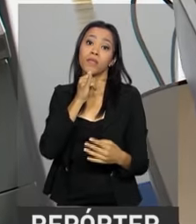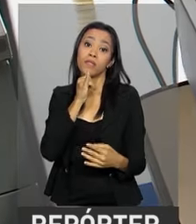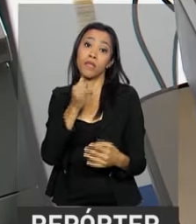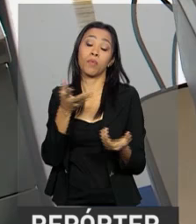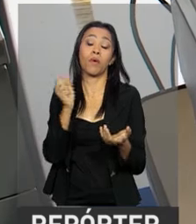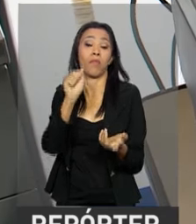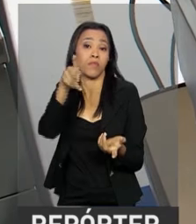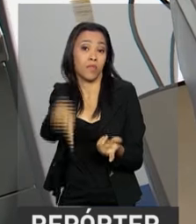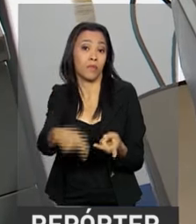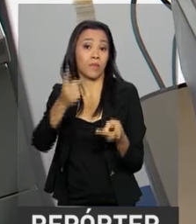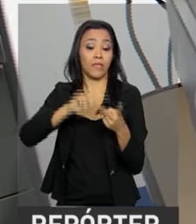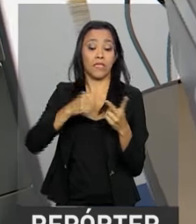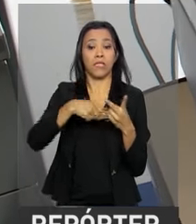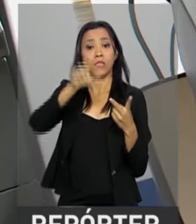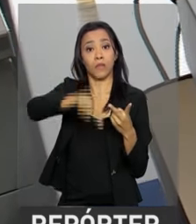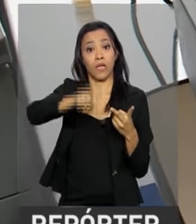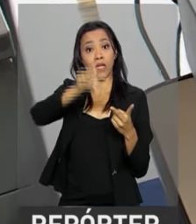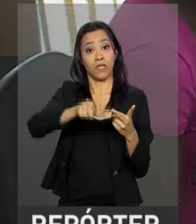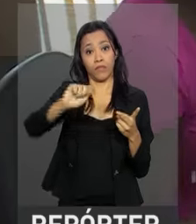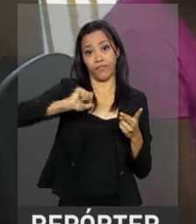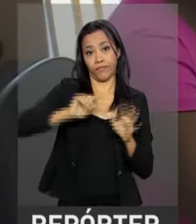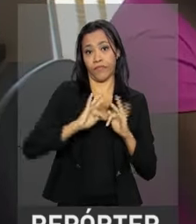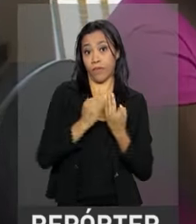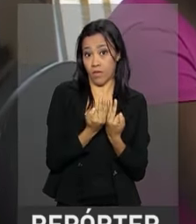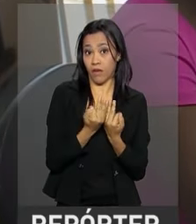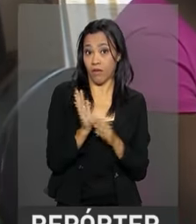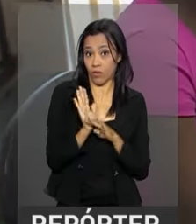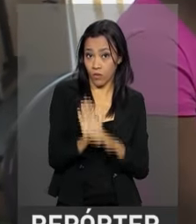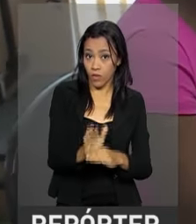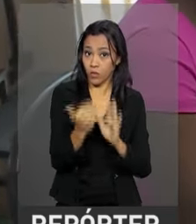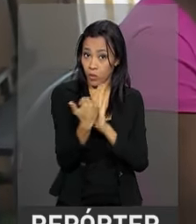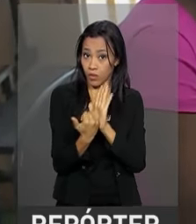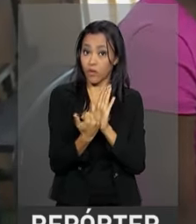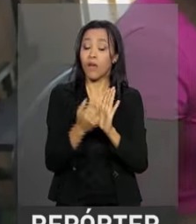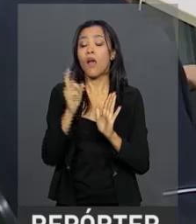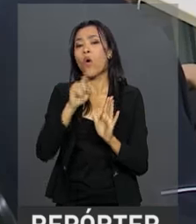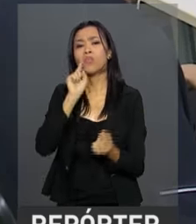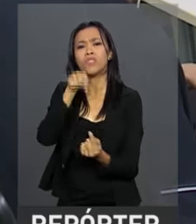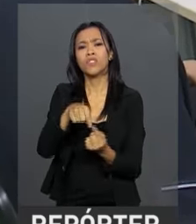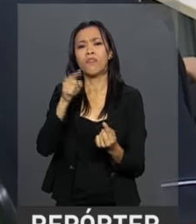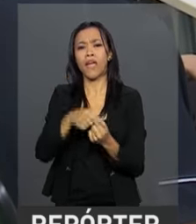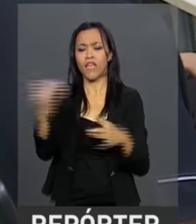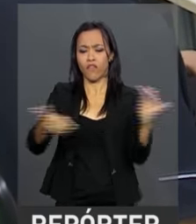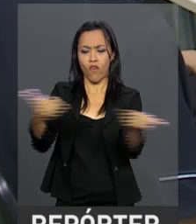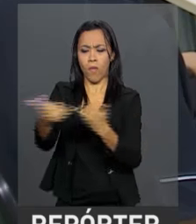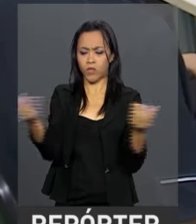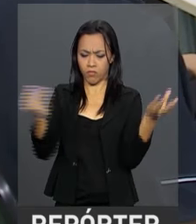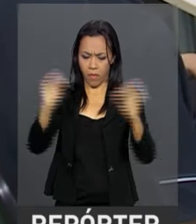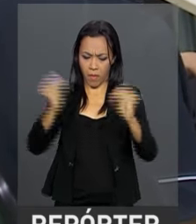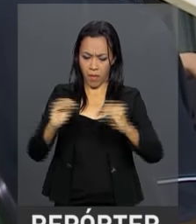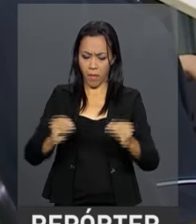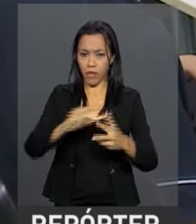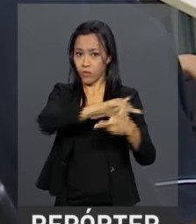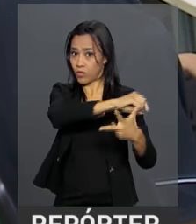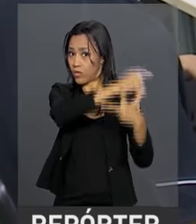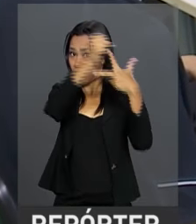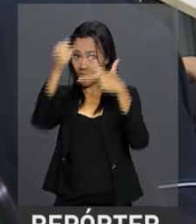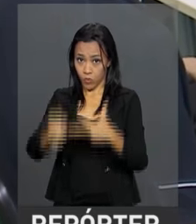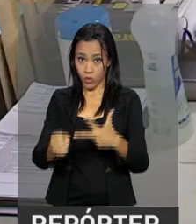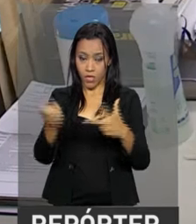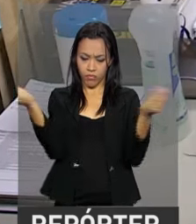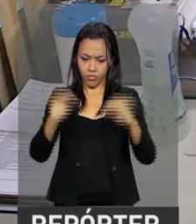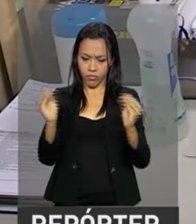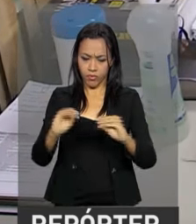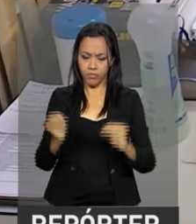Previdência Social e o Bolsa Família, por exemplo. A ideia é unificar as informações existentes nos três poderes, formar uma